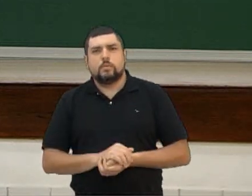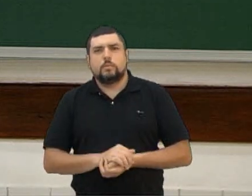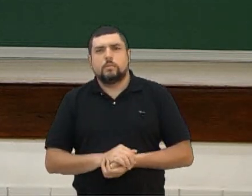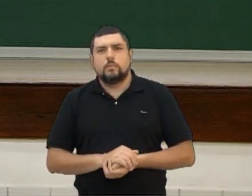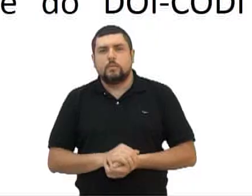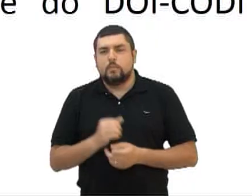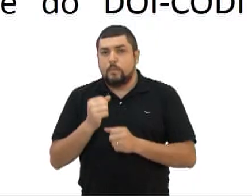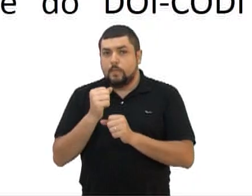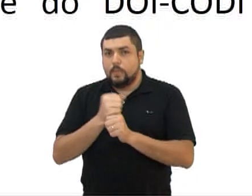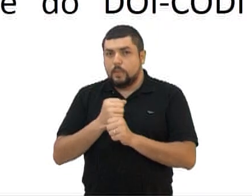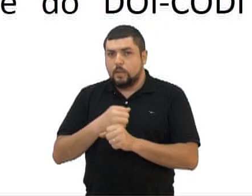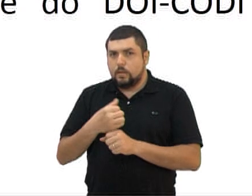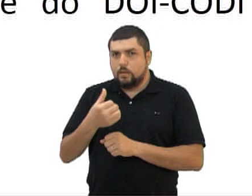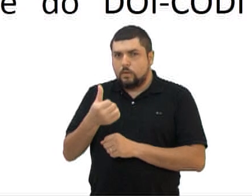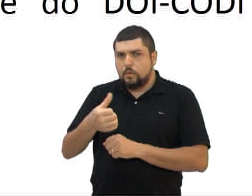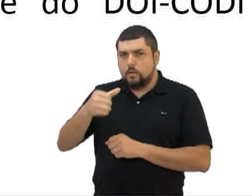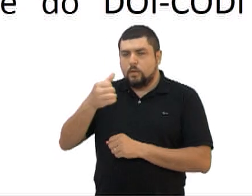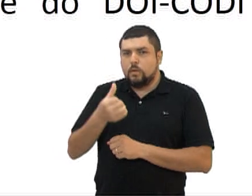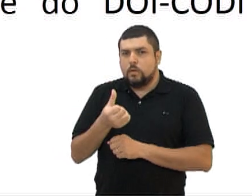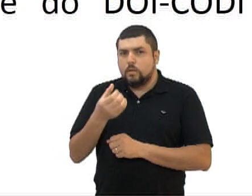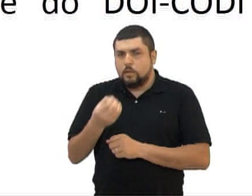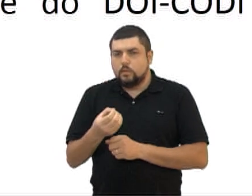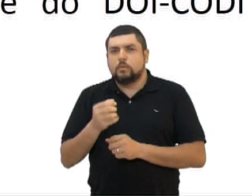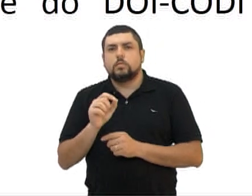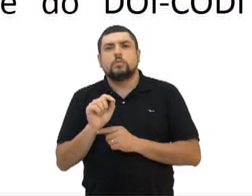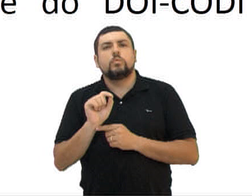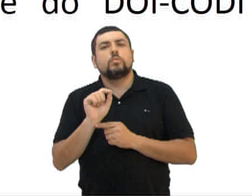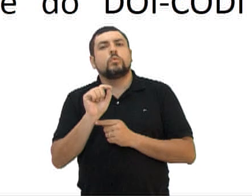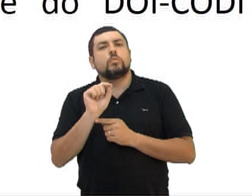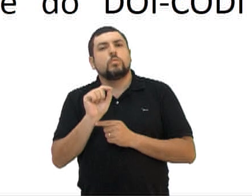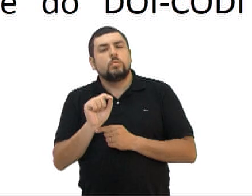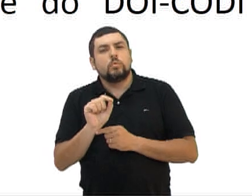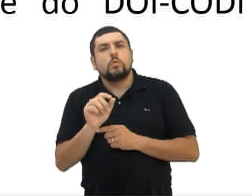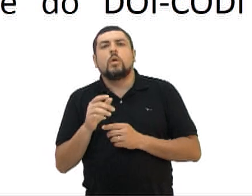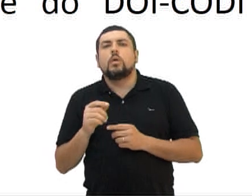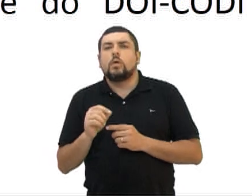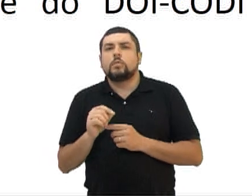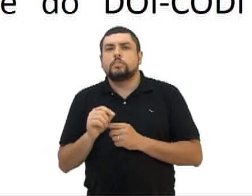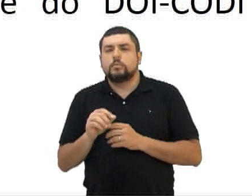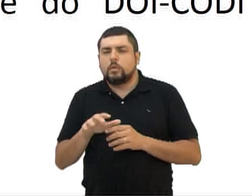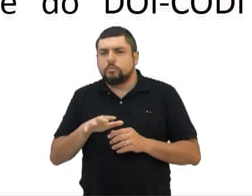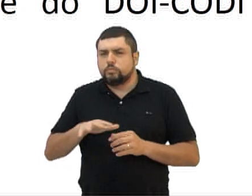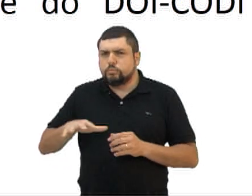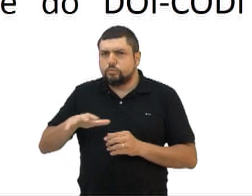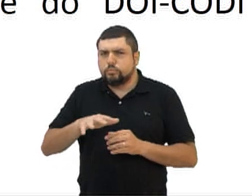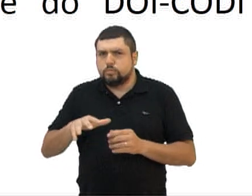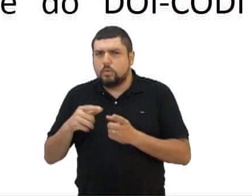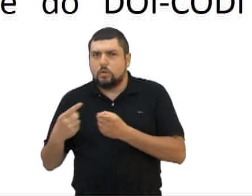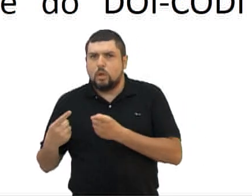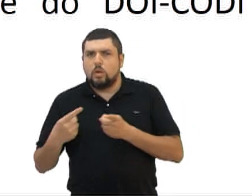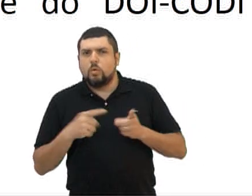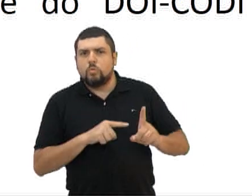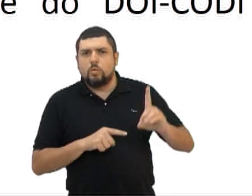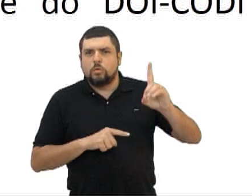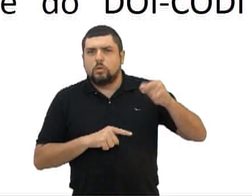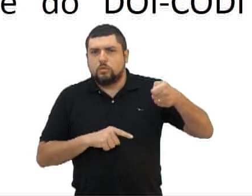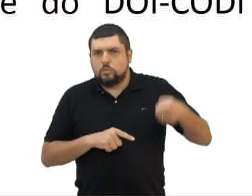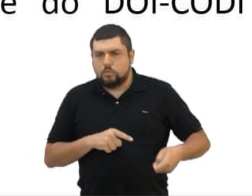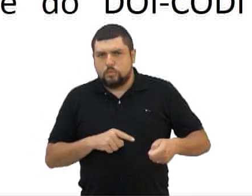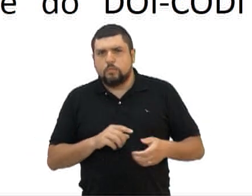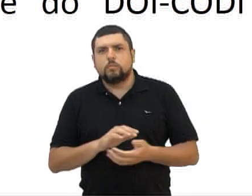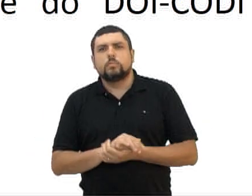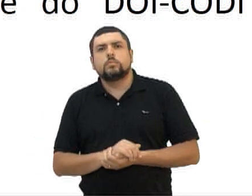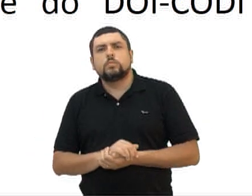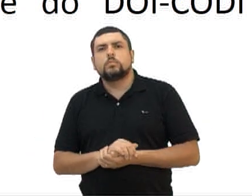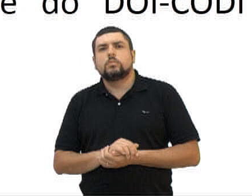60, então, a gente tem uma resistência que se organiza contra a ditadura. Essa resistência ela vai se organizar de duas